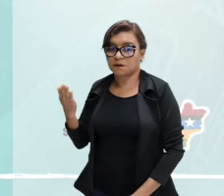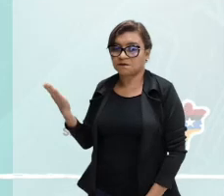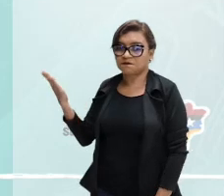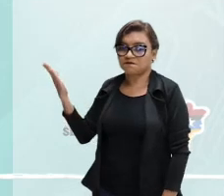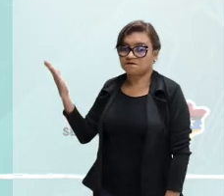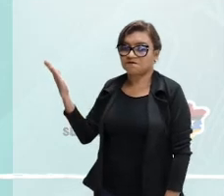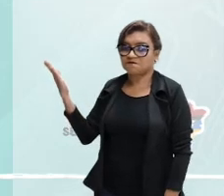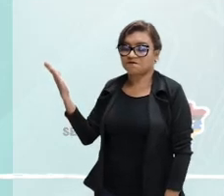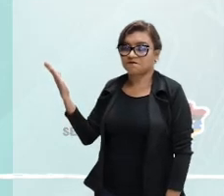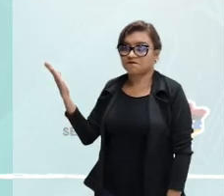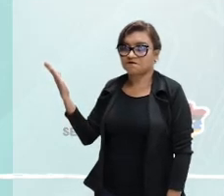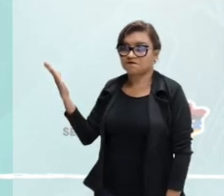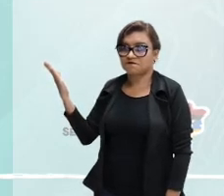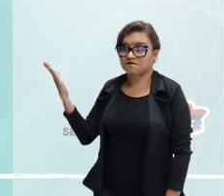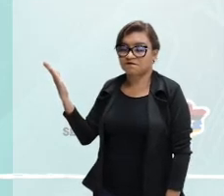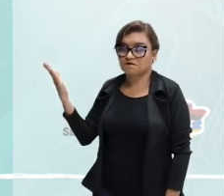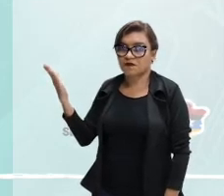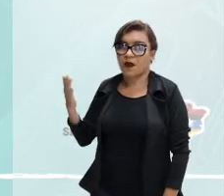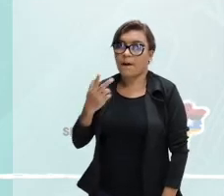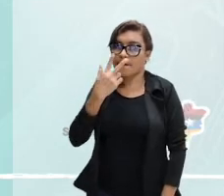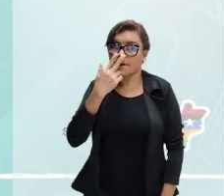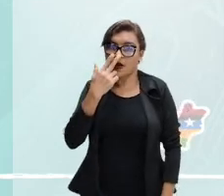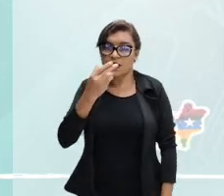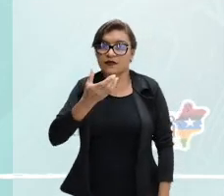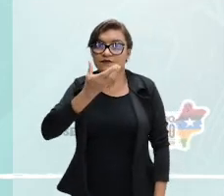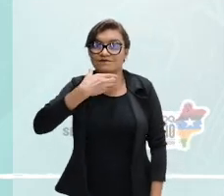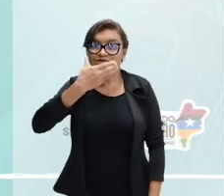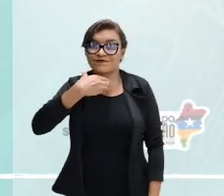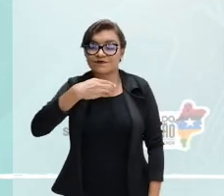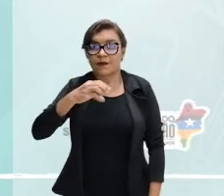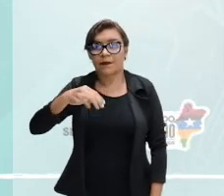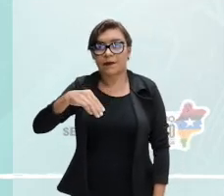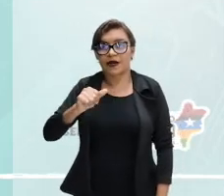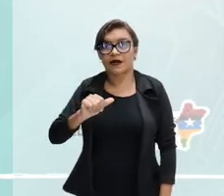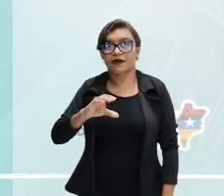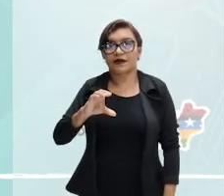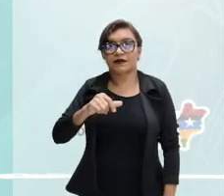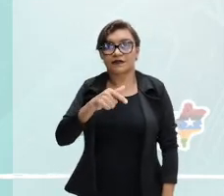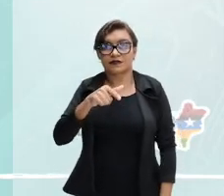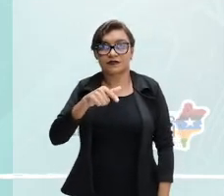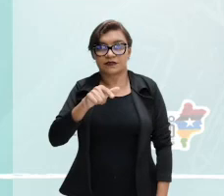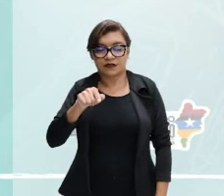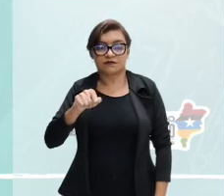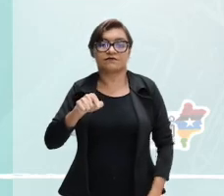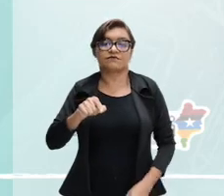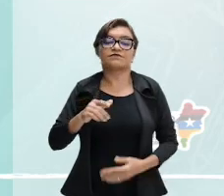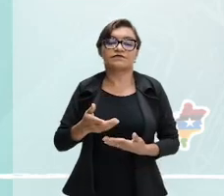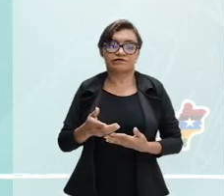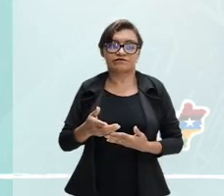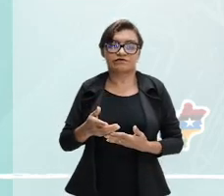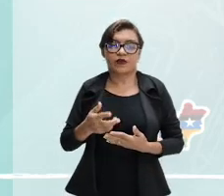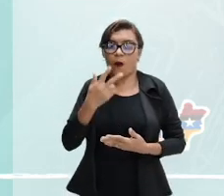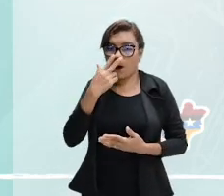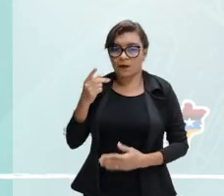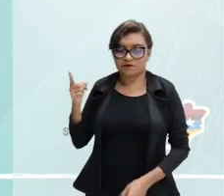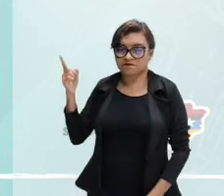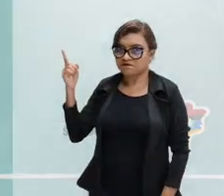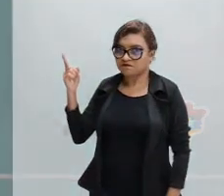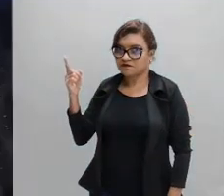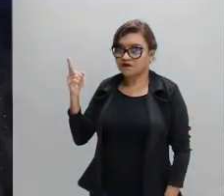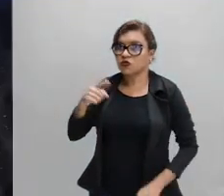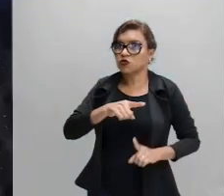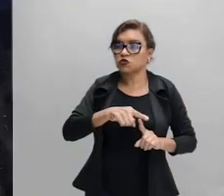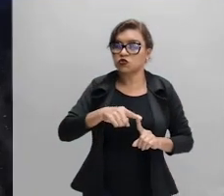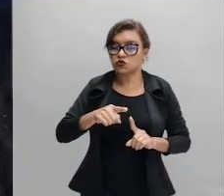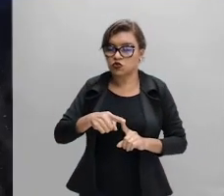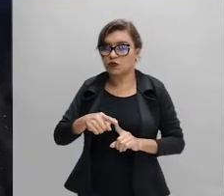androide ou obesidade em forma de maçã. Percebam aqui, ó, fiz questão de colocar a imagem de um homem, porque esse tipo de obesidade